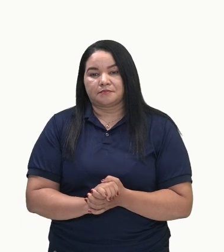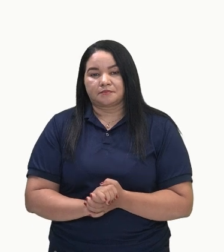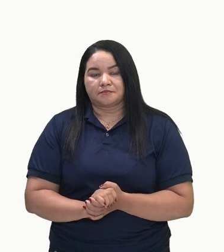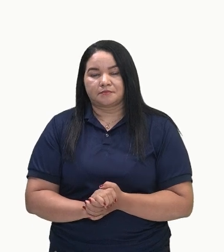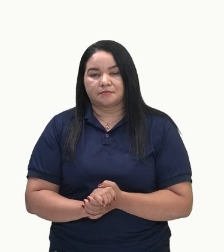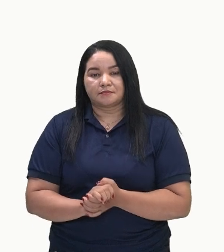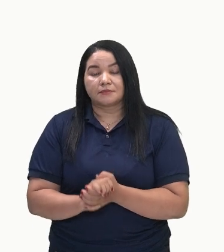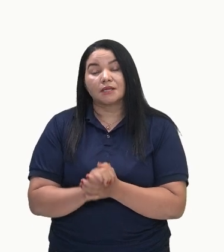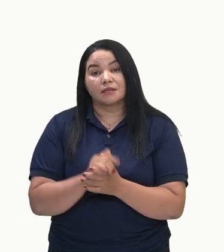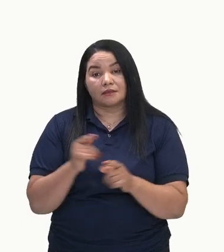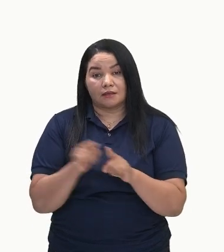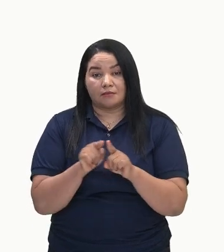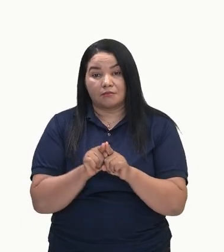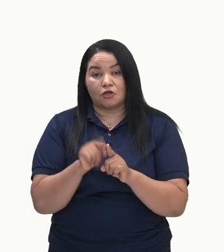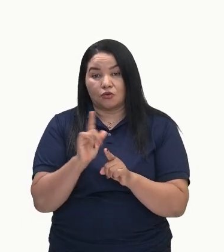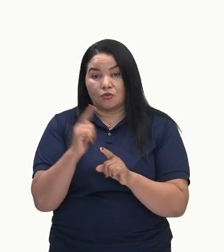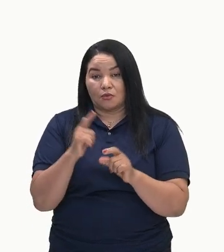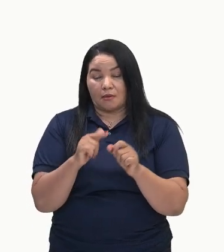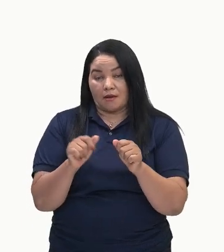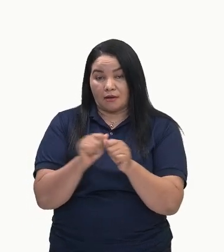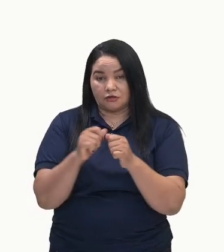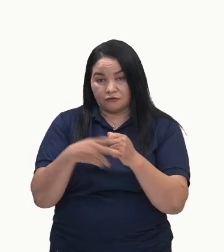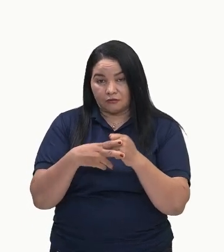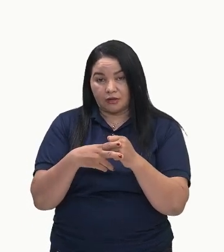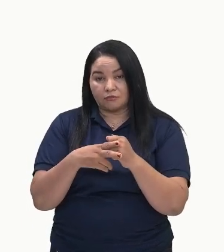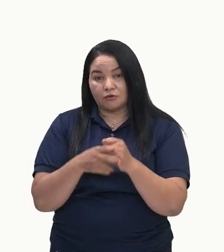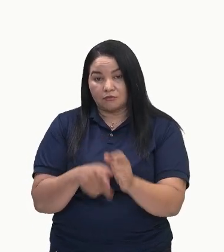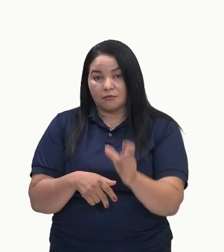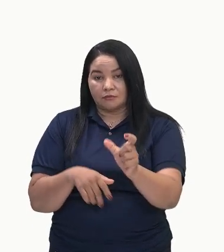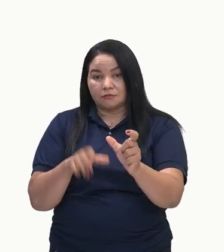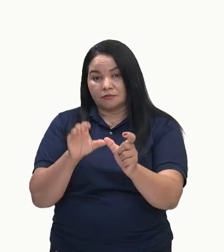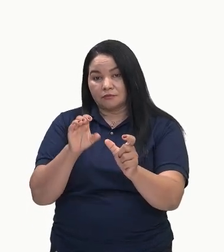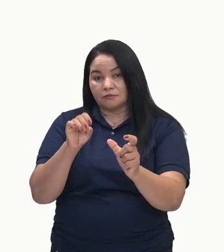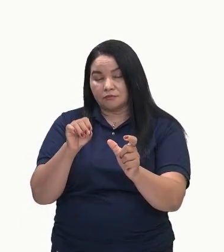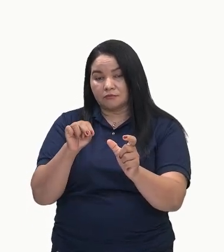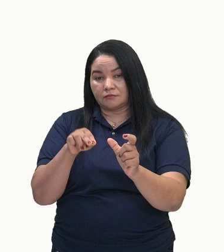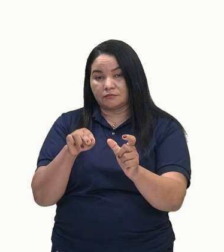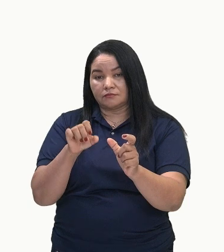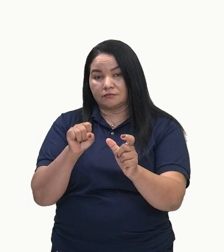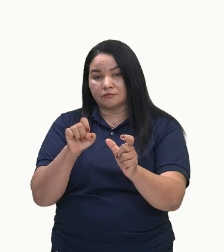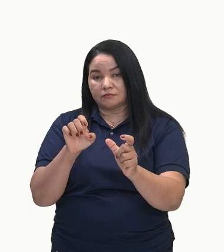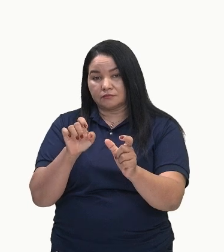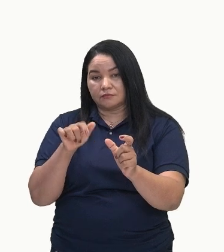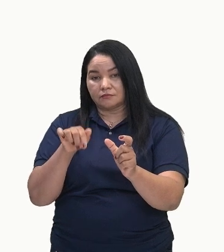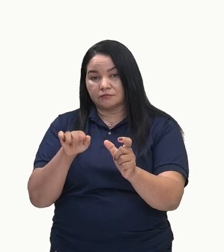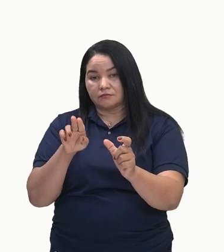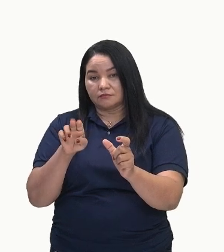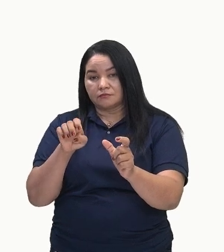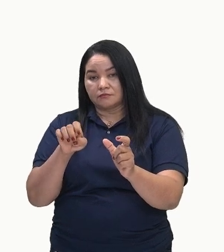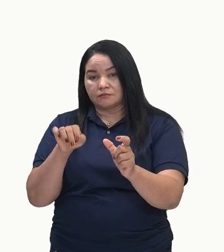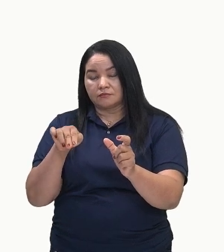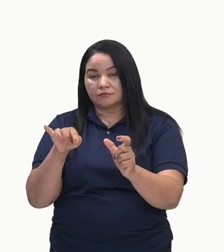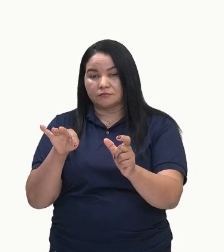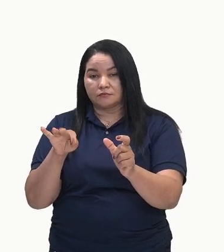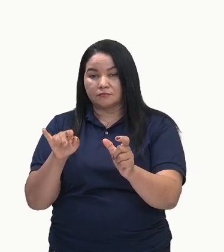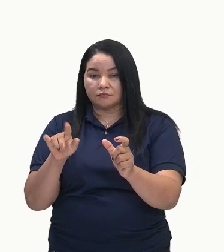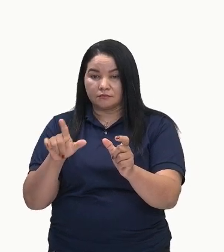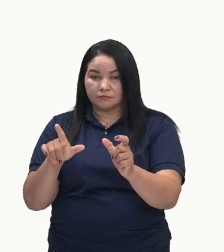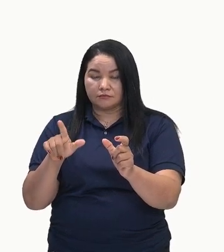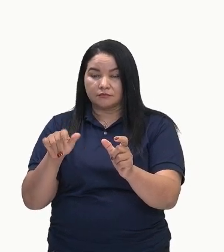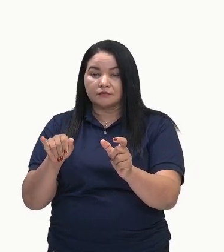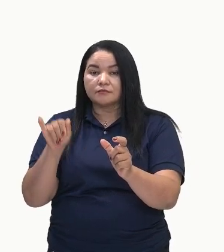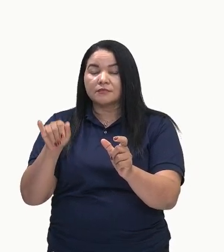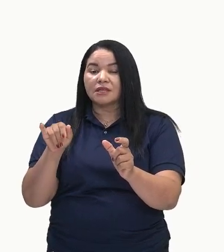Esse advérbio consequently, ele deriva de consequent, tá? Ele tem a terminação em